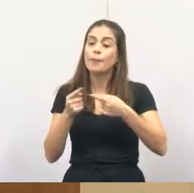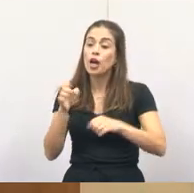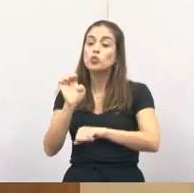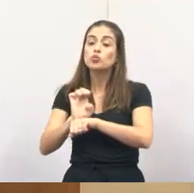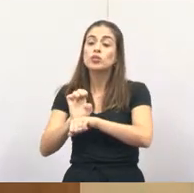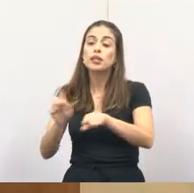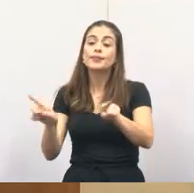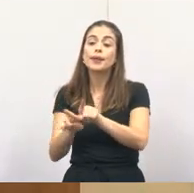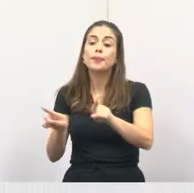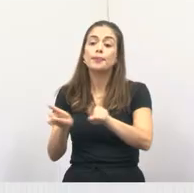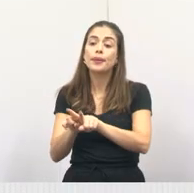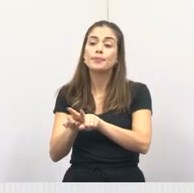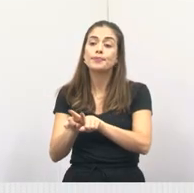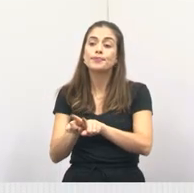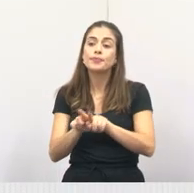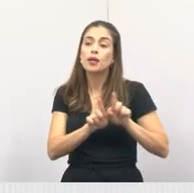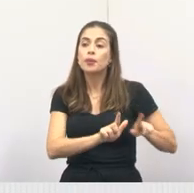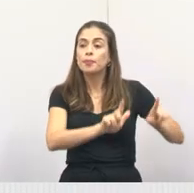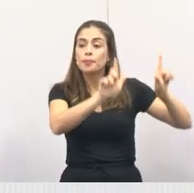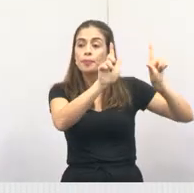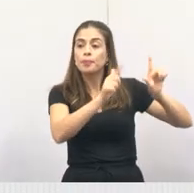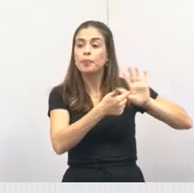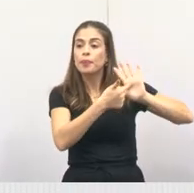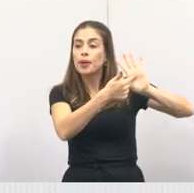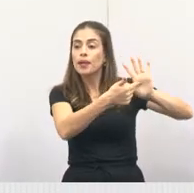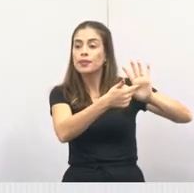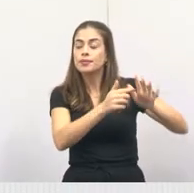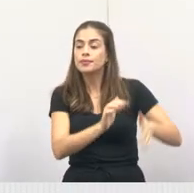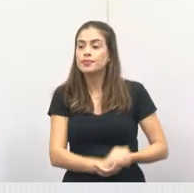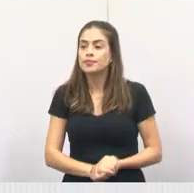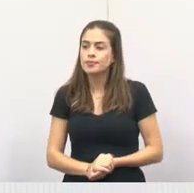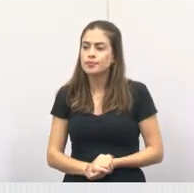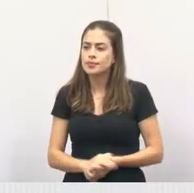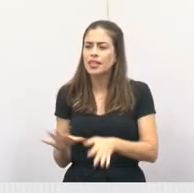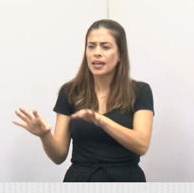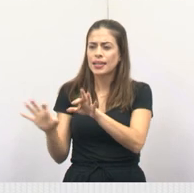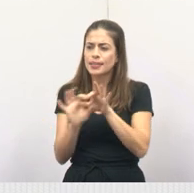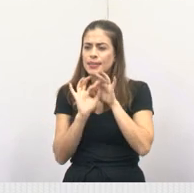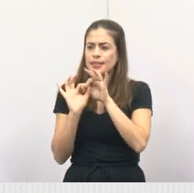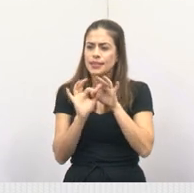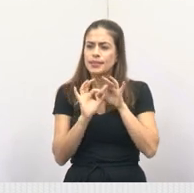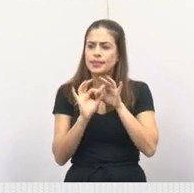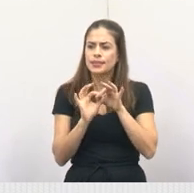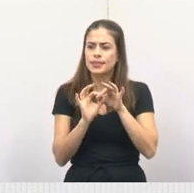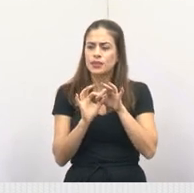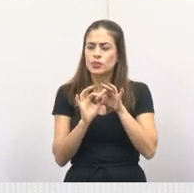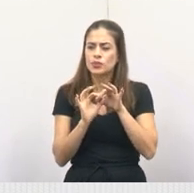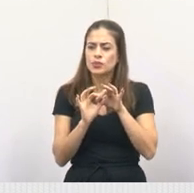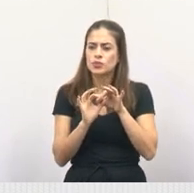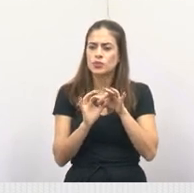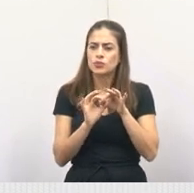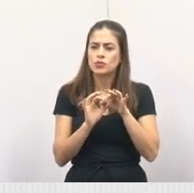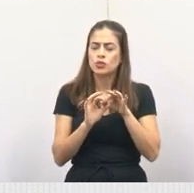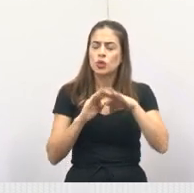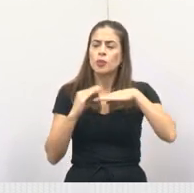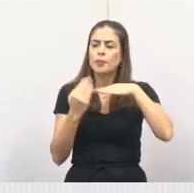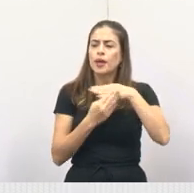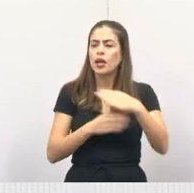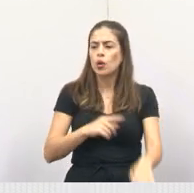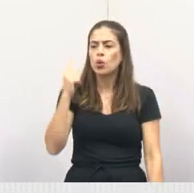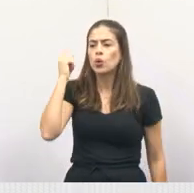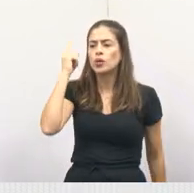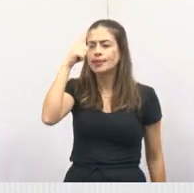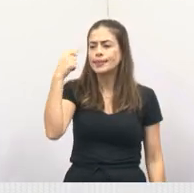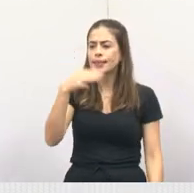também a próxima placa por favor que a ligação do Jardim Santa Marina que